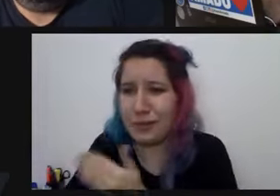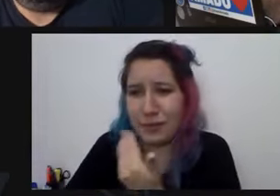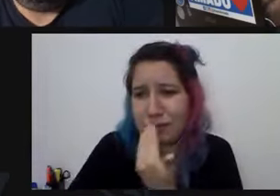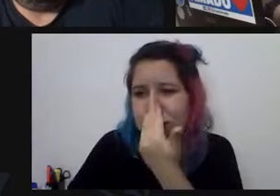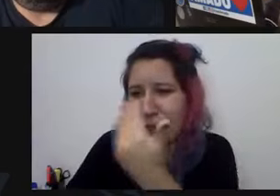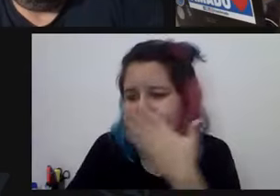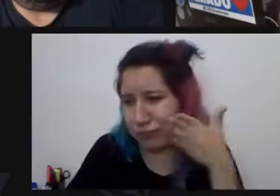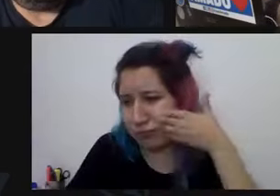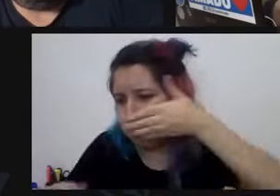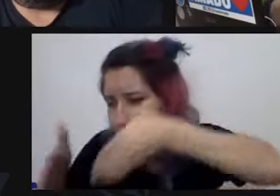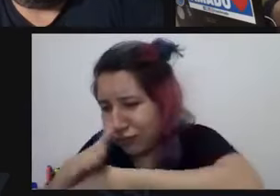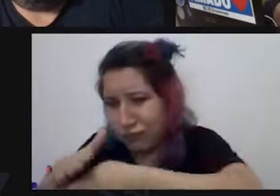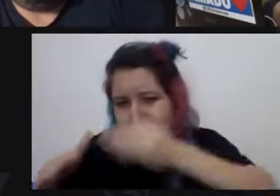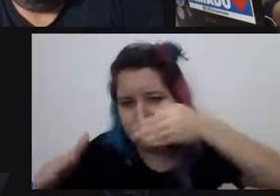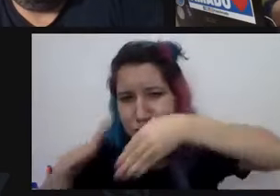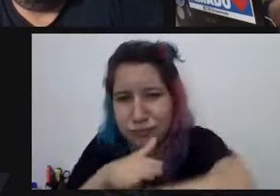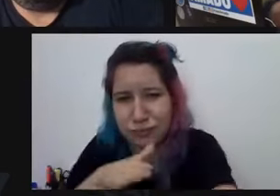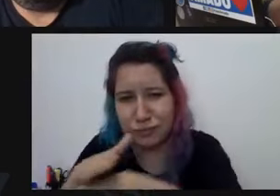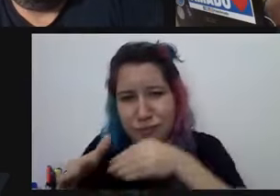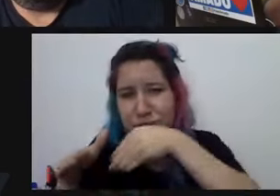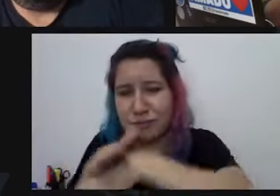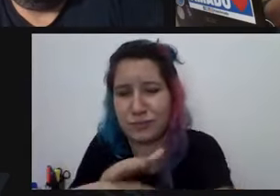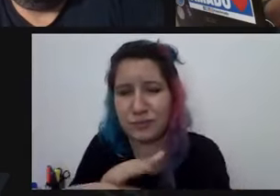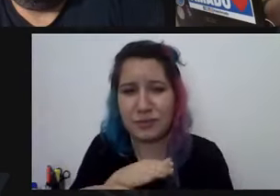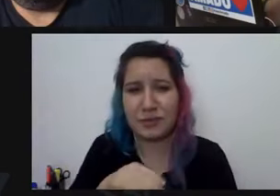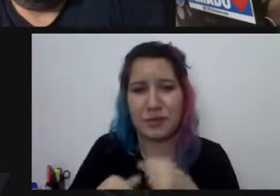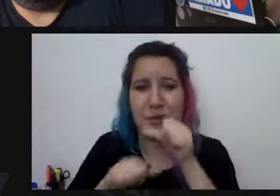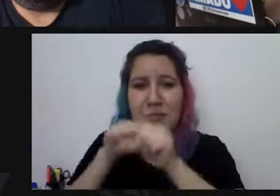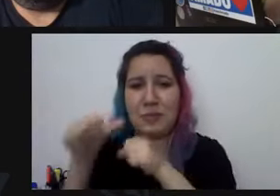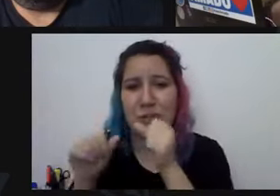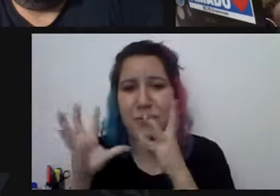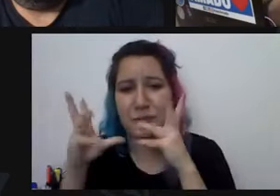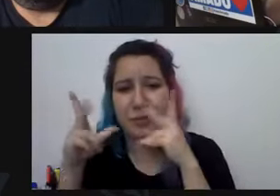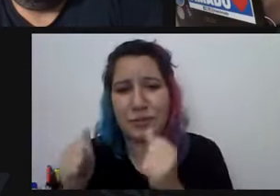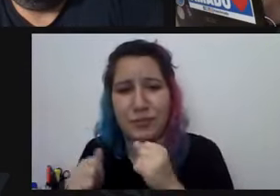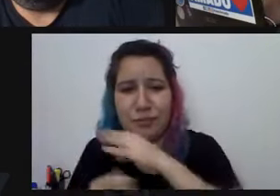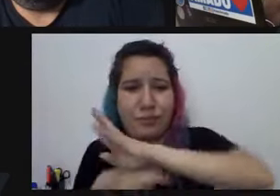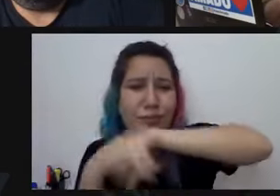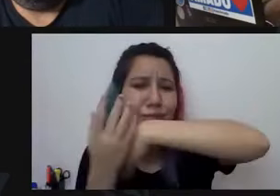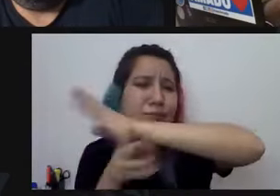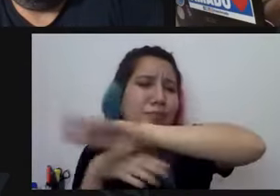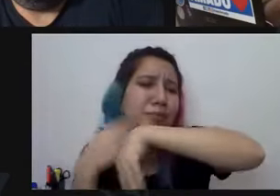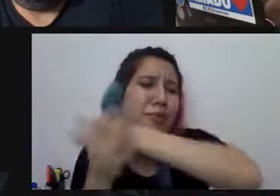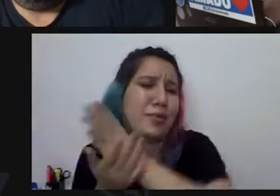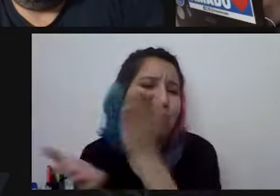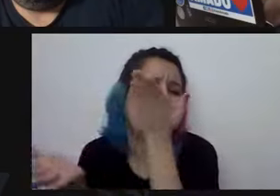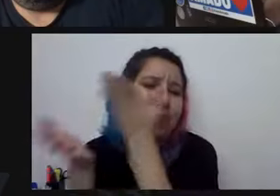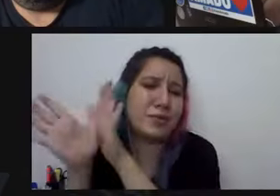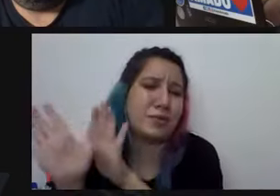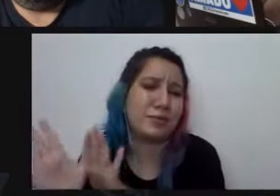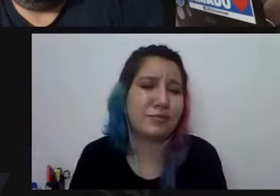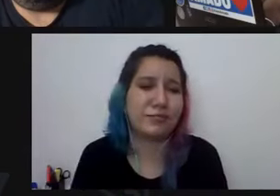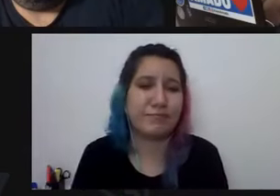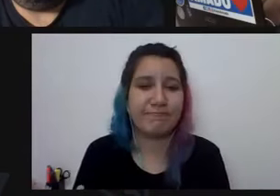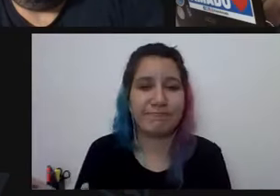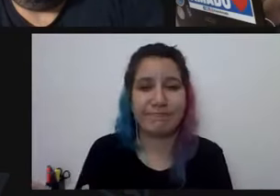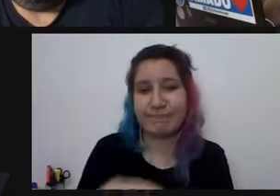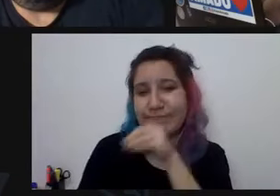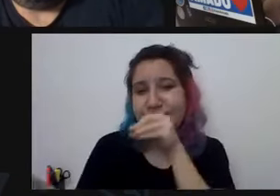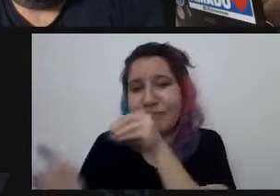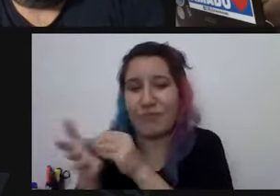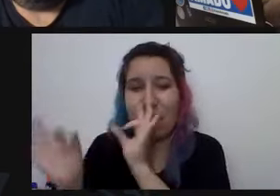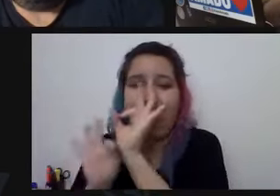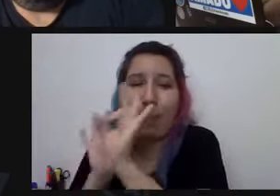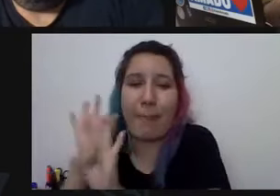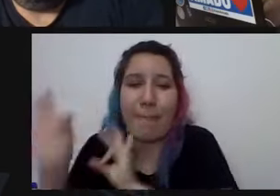o ambiente todo e crescendo de uma forma desorganizada, sem planejamento. Esse é o grande problema da cidade,